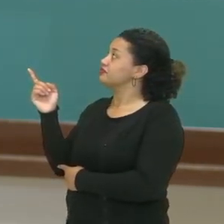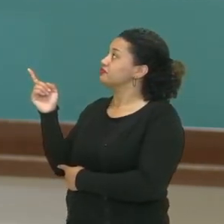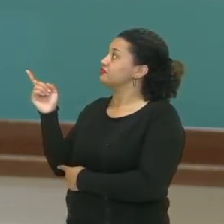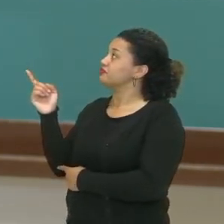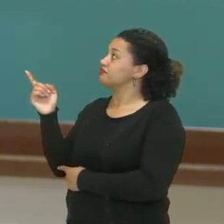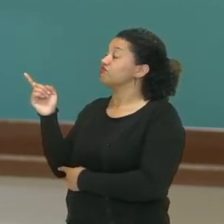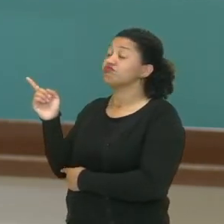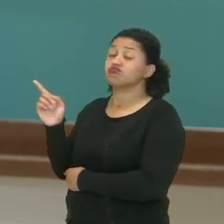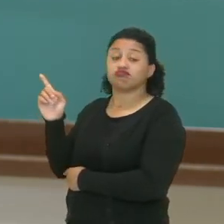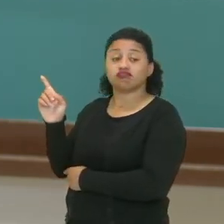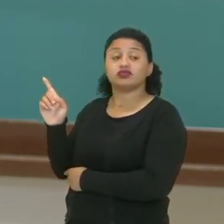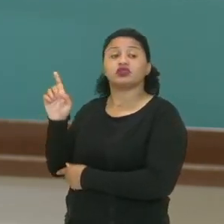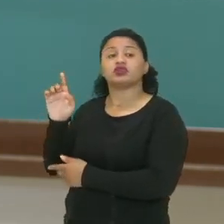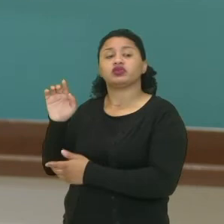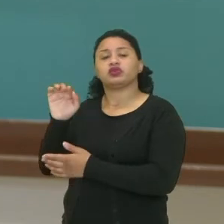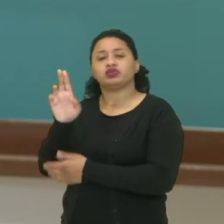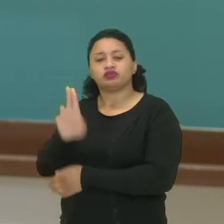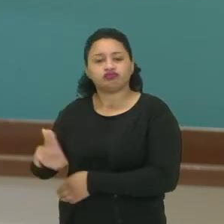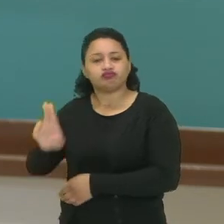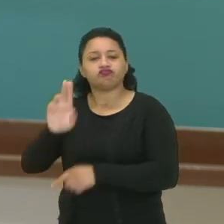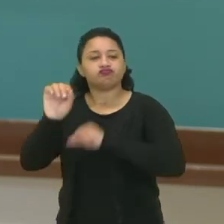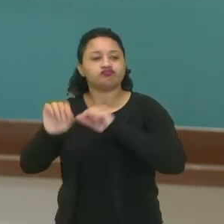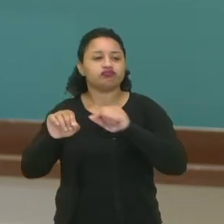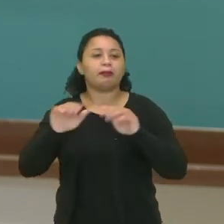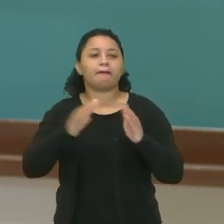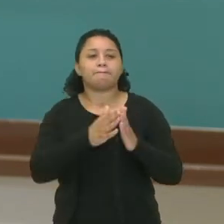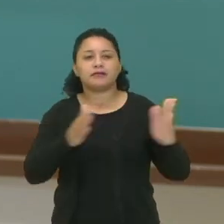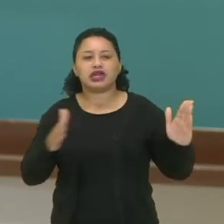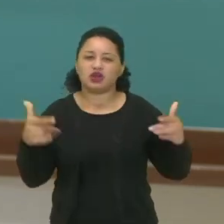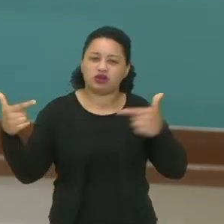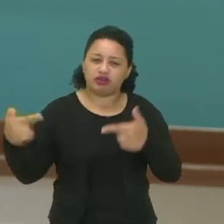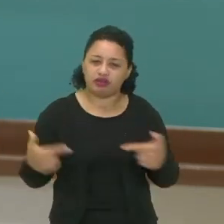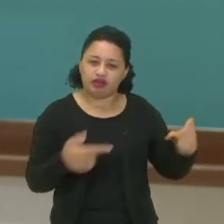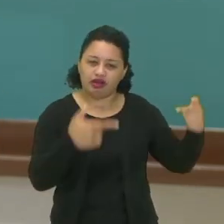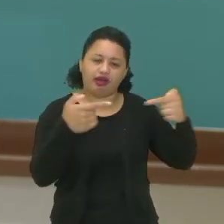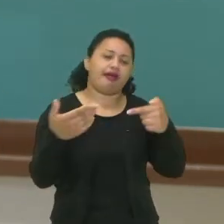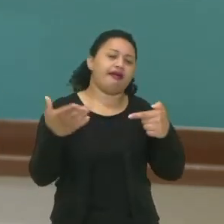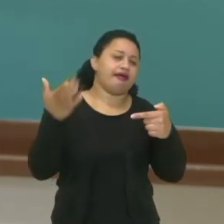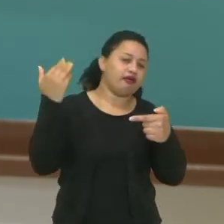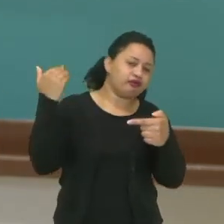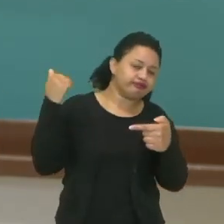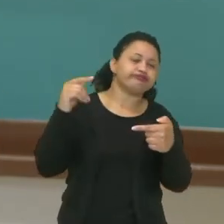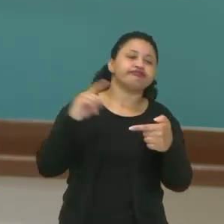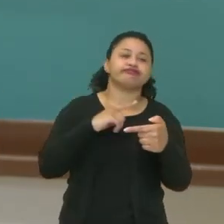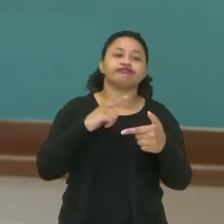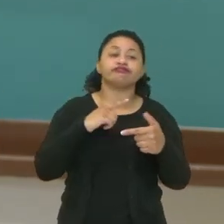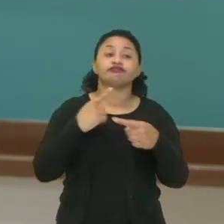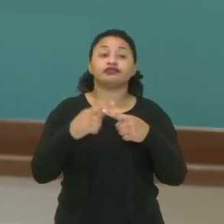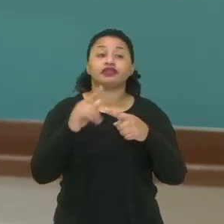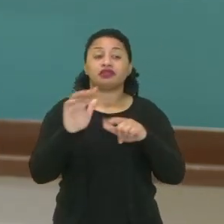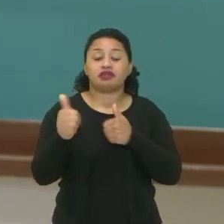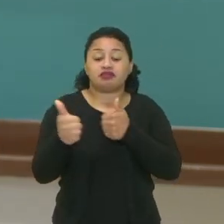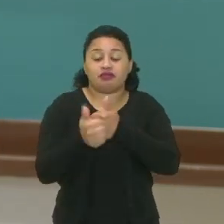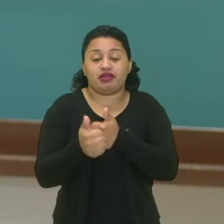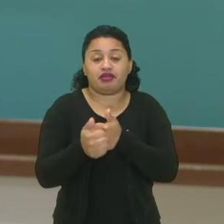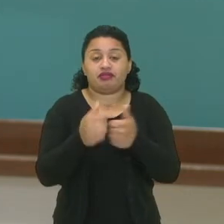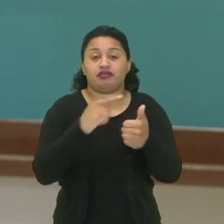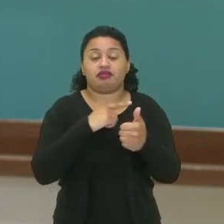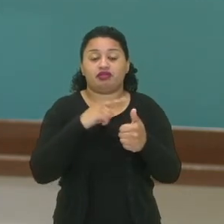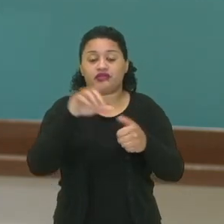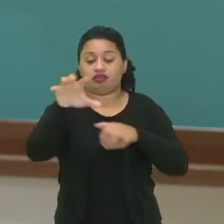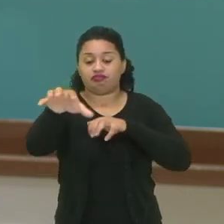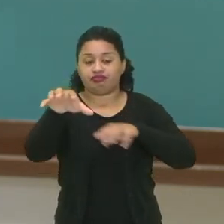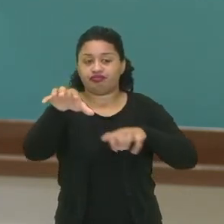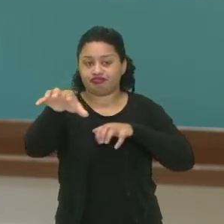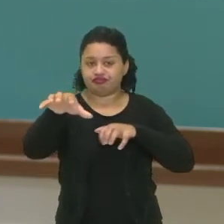foi utilizado aí inclusive durante guerras, né, no passado do nosso planeta, porque é a parte mais próxima que tem entre os dois